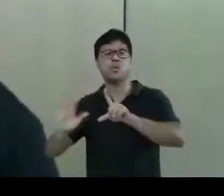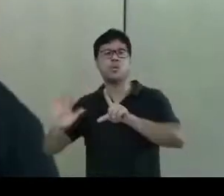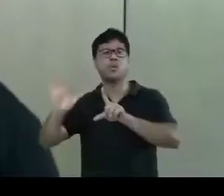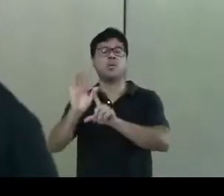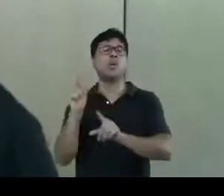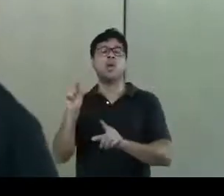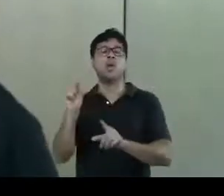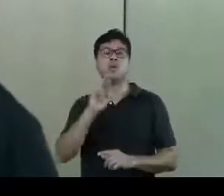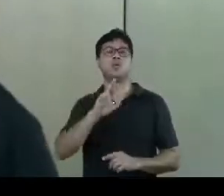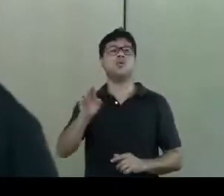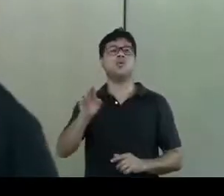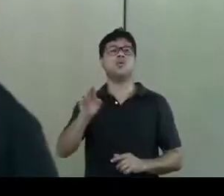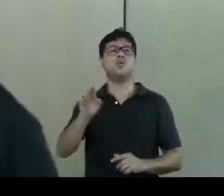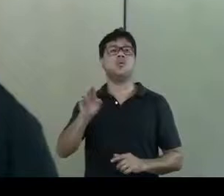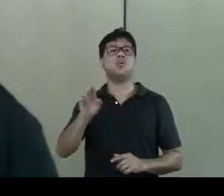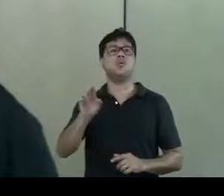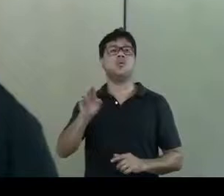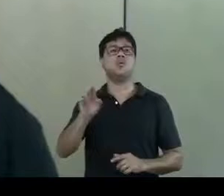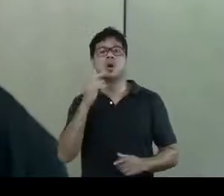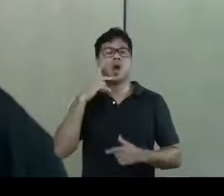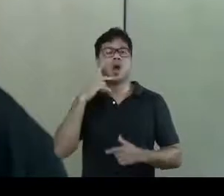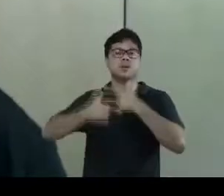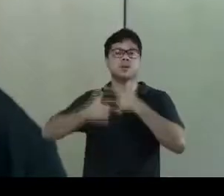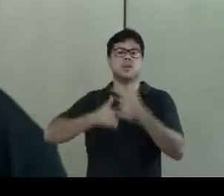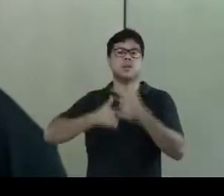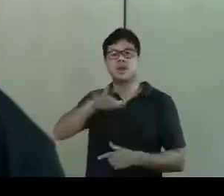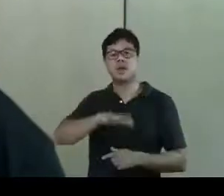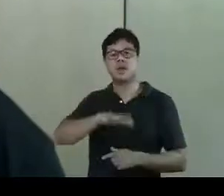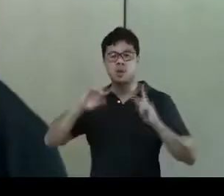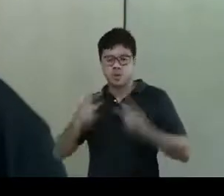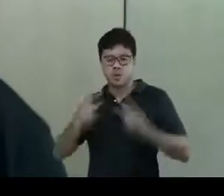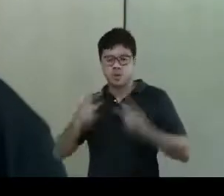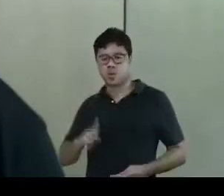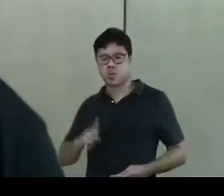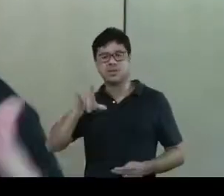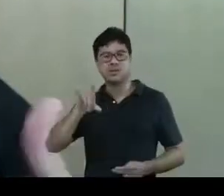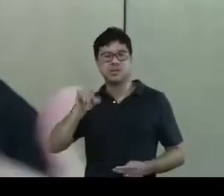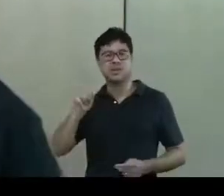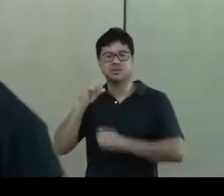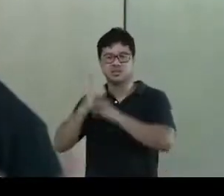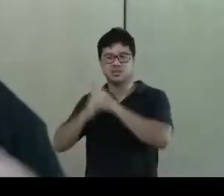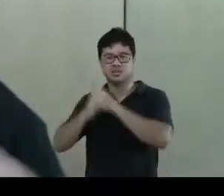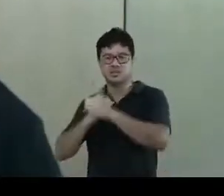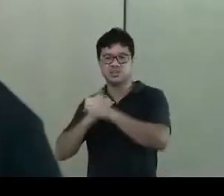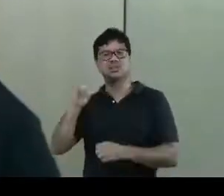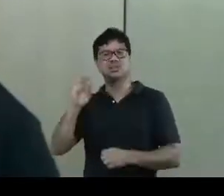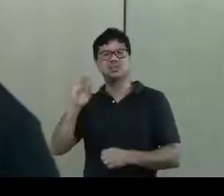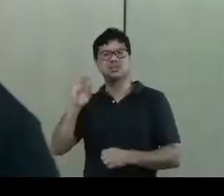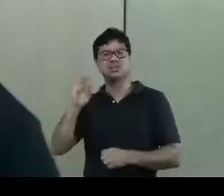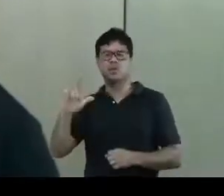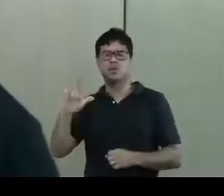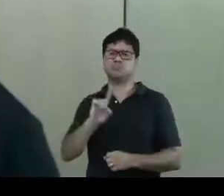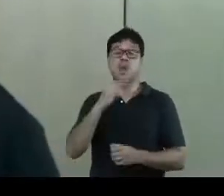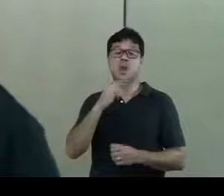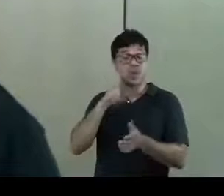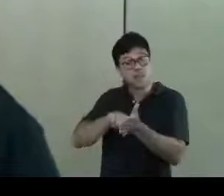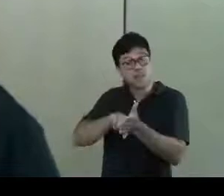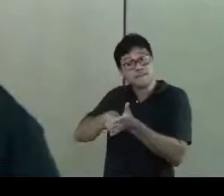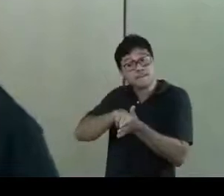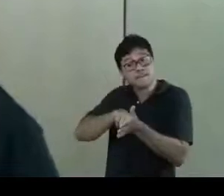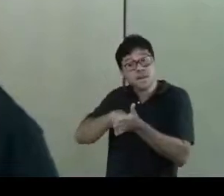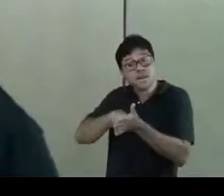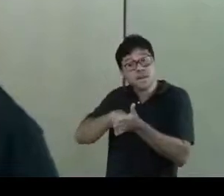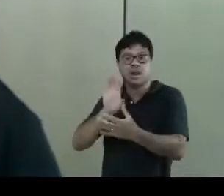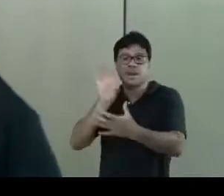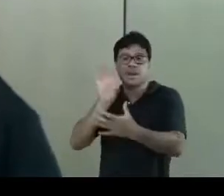é necessariamente uma atividade de humanidades digitais, mas uma atividade ou uma pesquisa ou um projeto relacionado